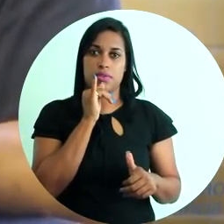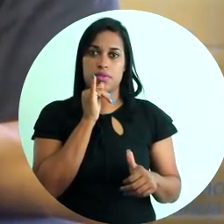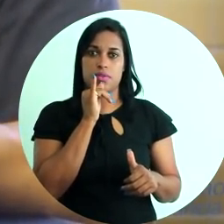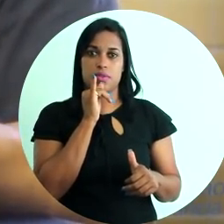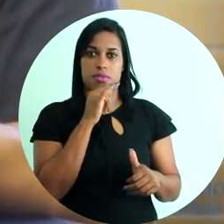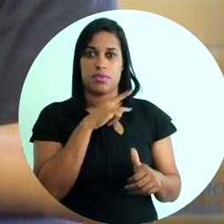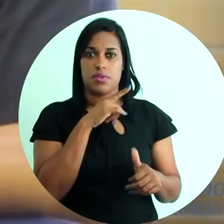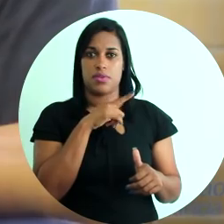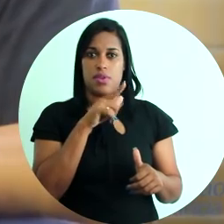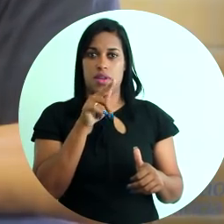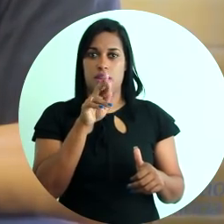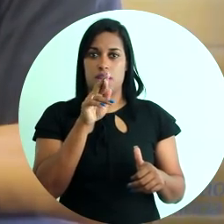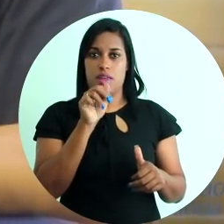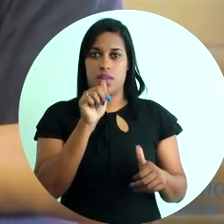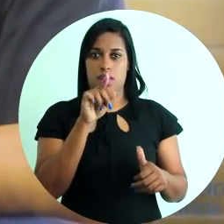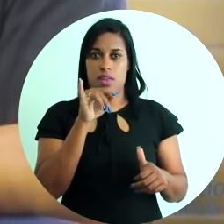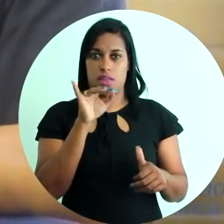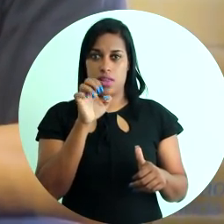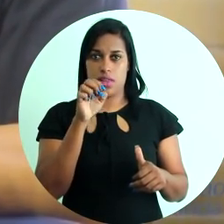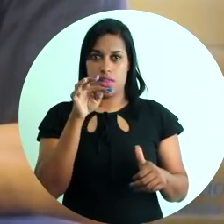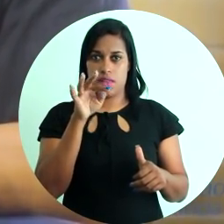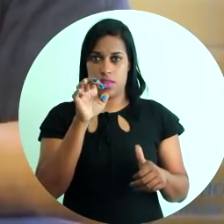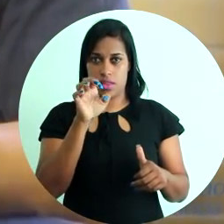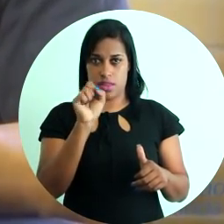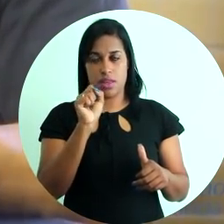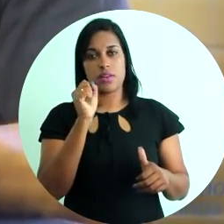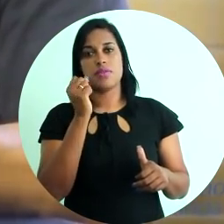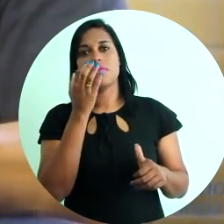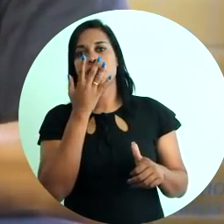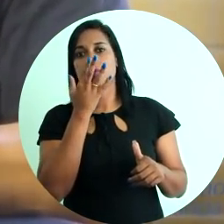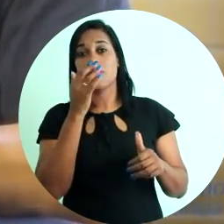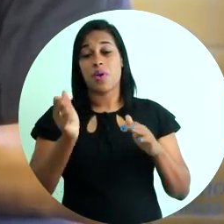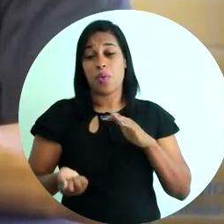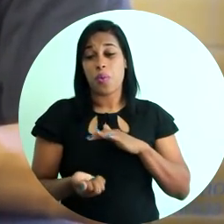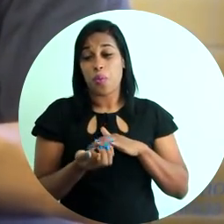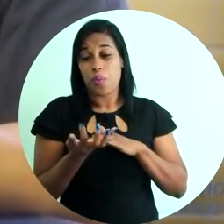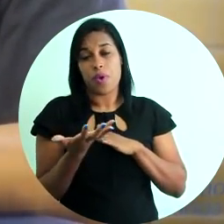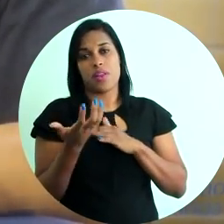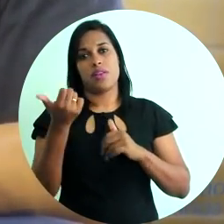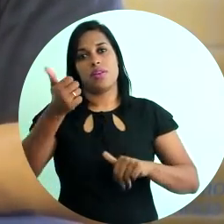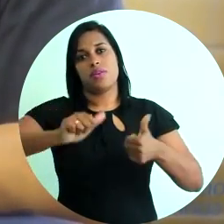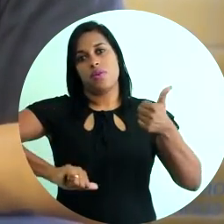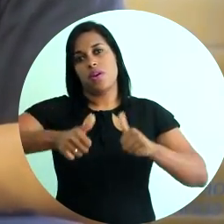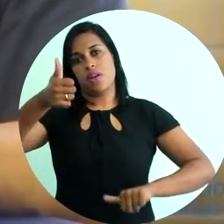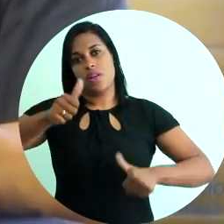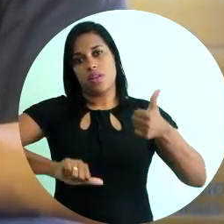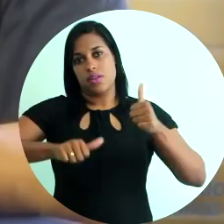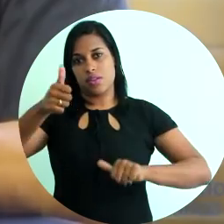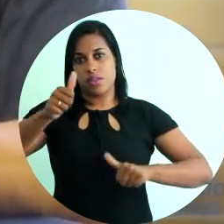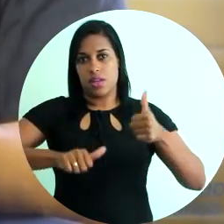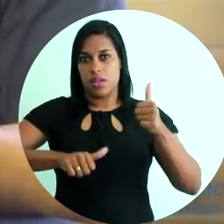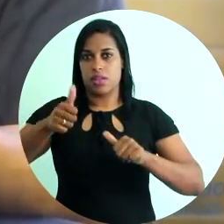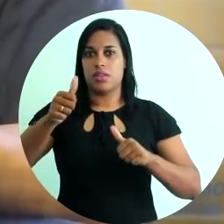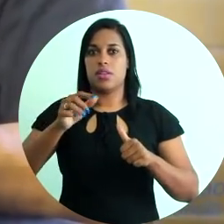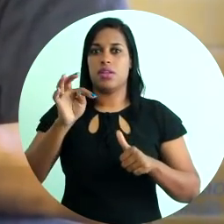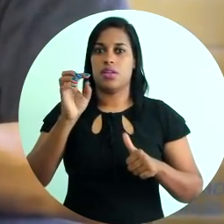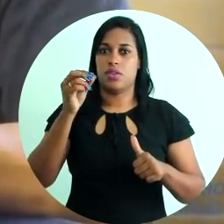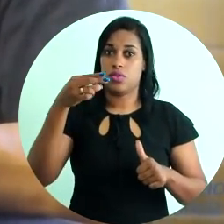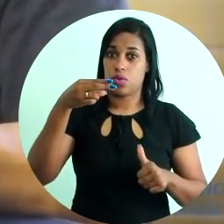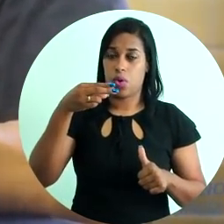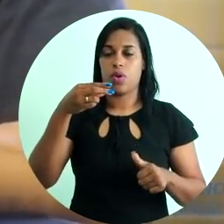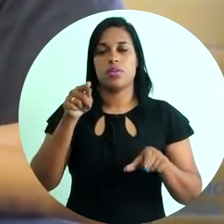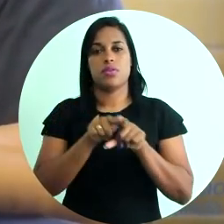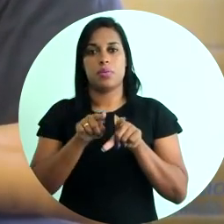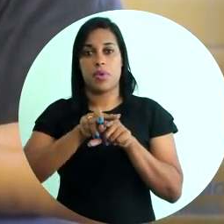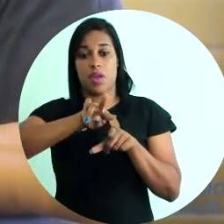tem gradientes de cor, onde você tem uma nuance, uma grande quantidade, uma grande qualidade em relação a tonalidades. Quando você converte